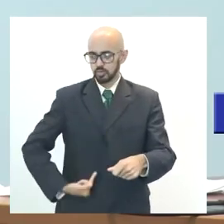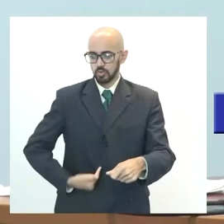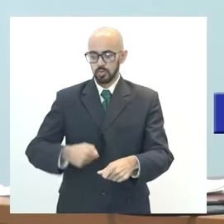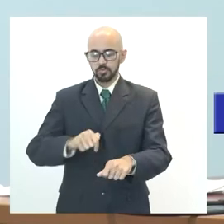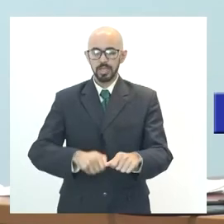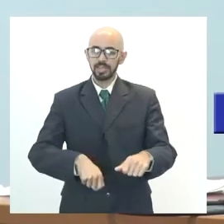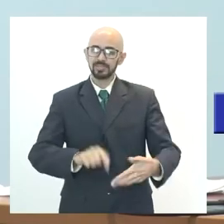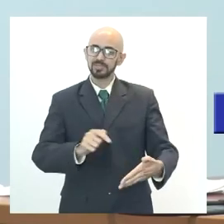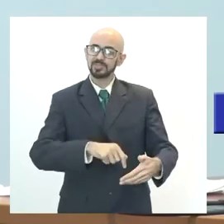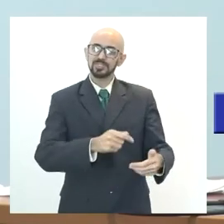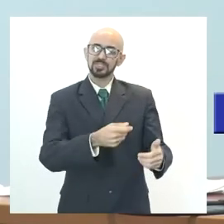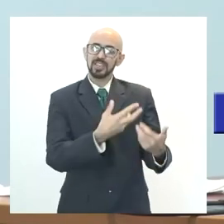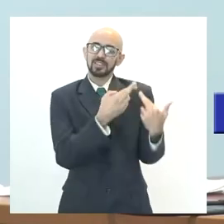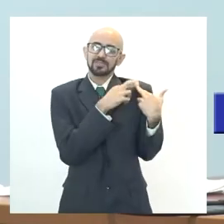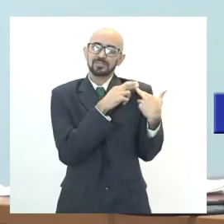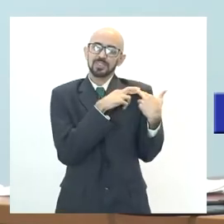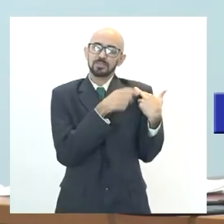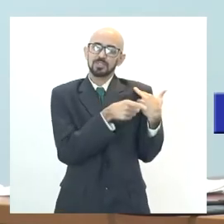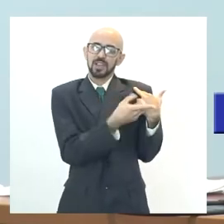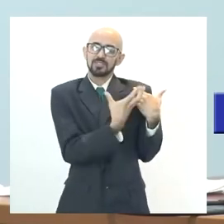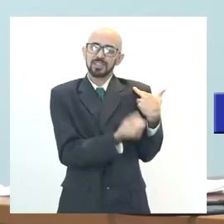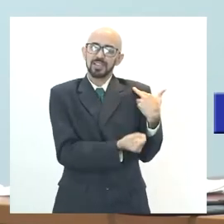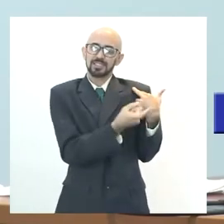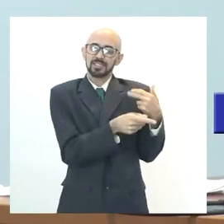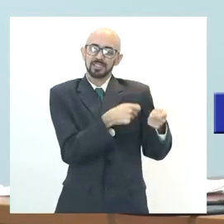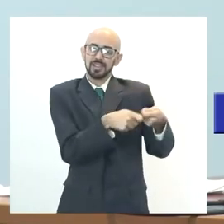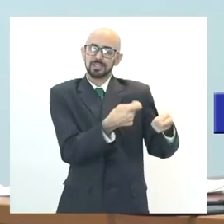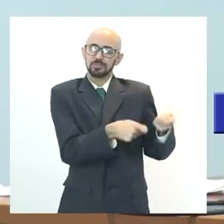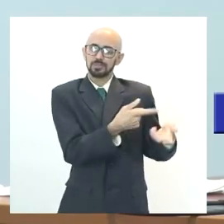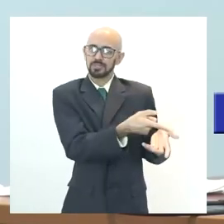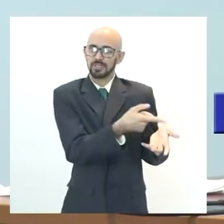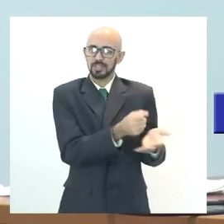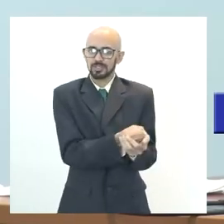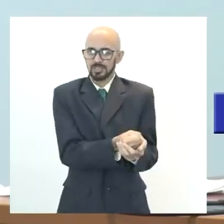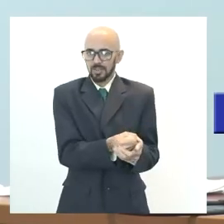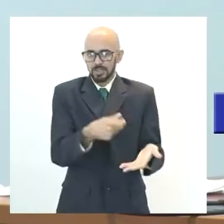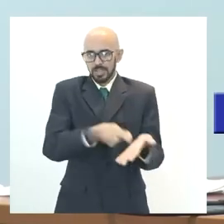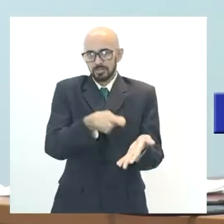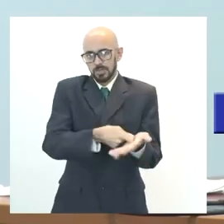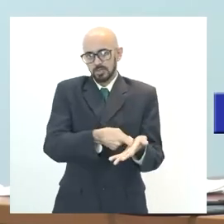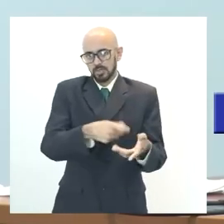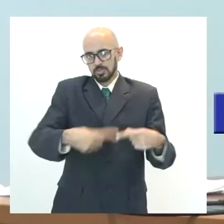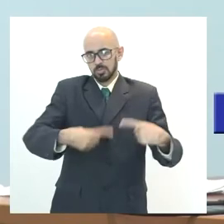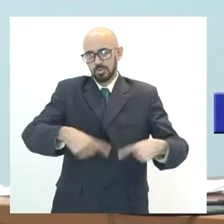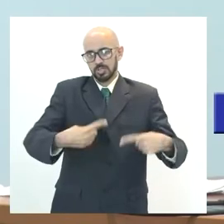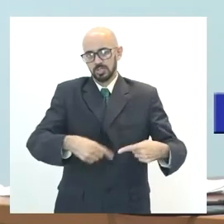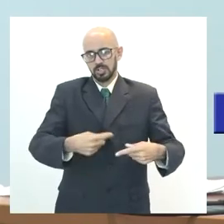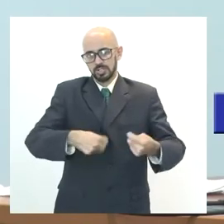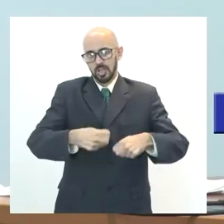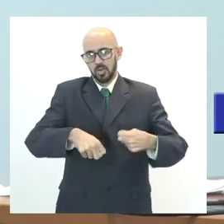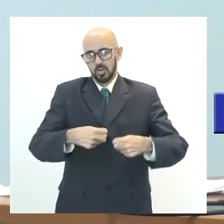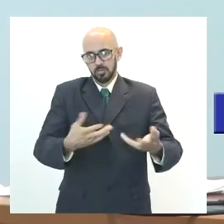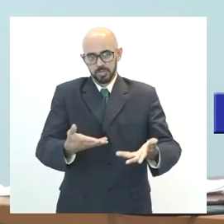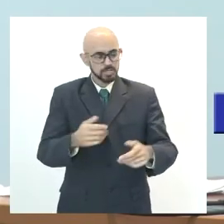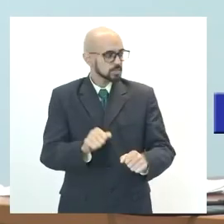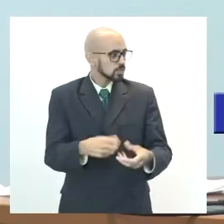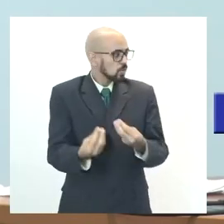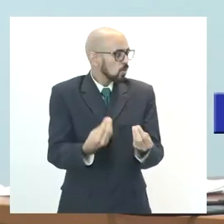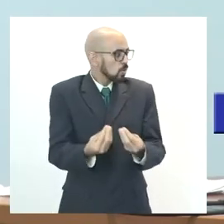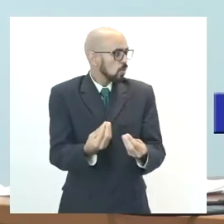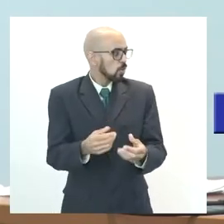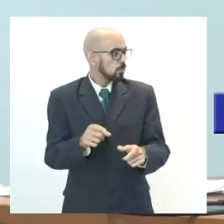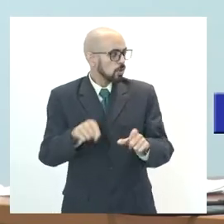ou suscetível mais suscetível às pressões políticas e econômicas como nas duas pontas